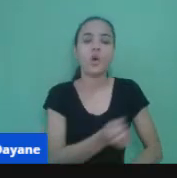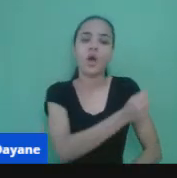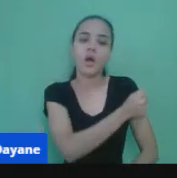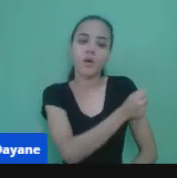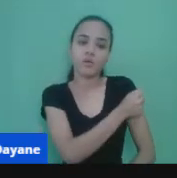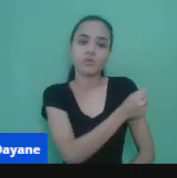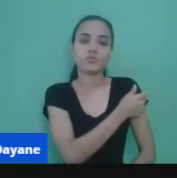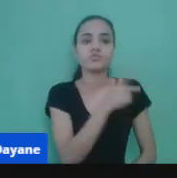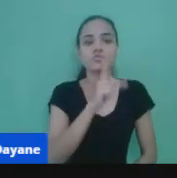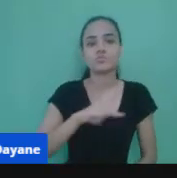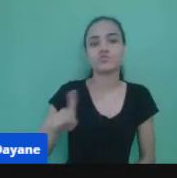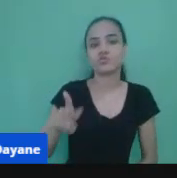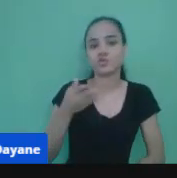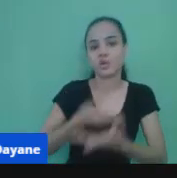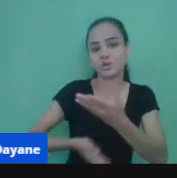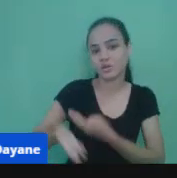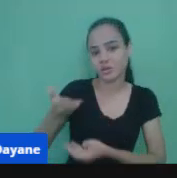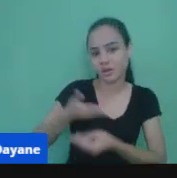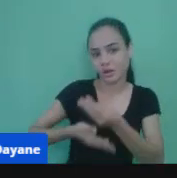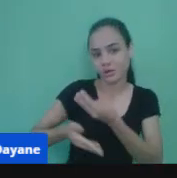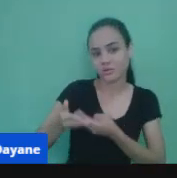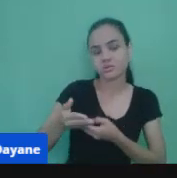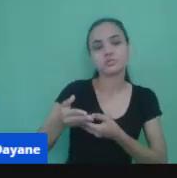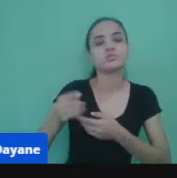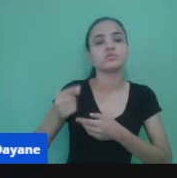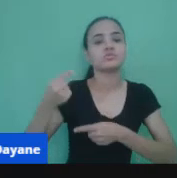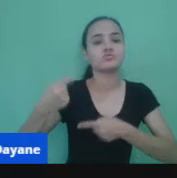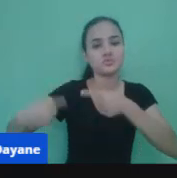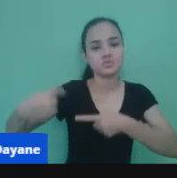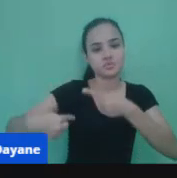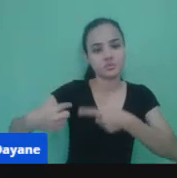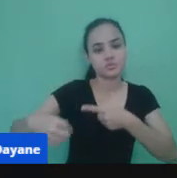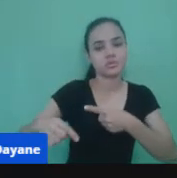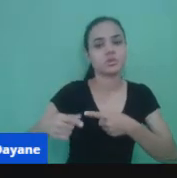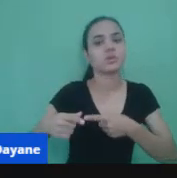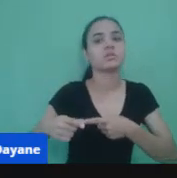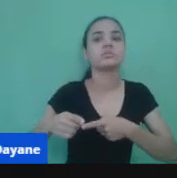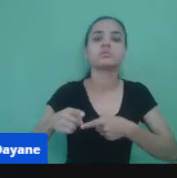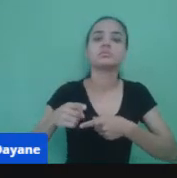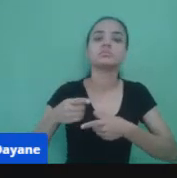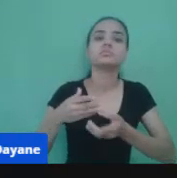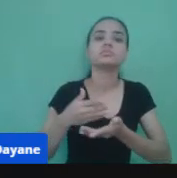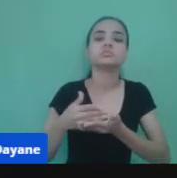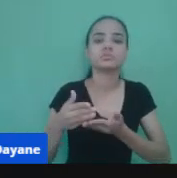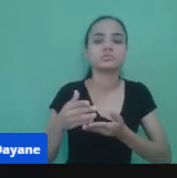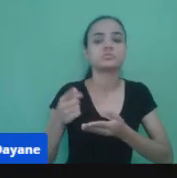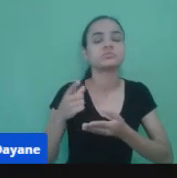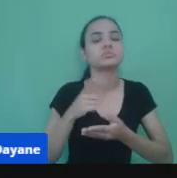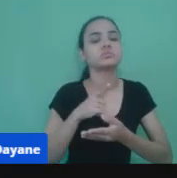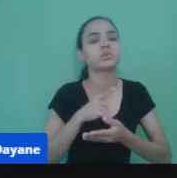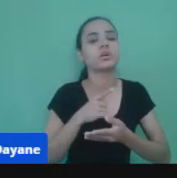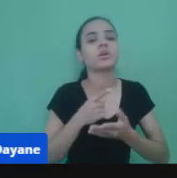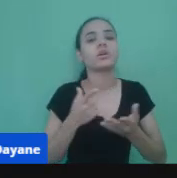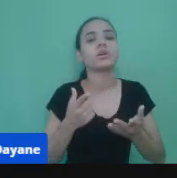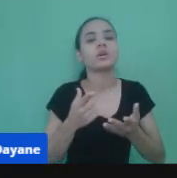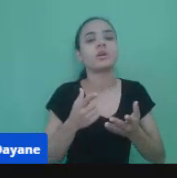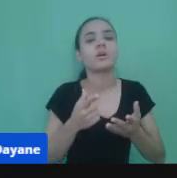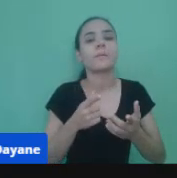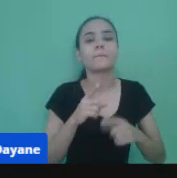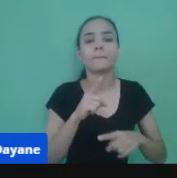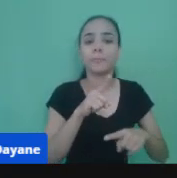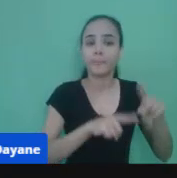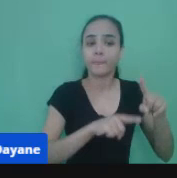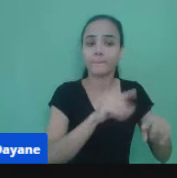um debate, de uma discussão, e as considerações finais. Esse seria um produto final desse tipo de atividade.